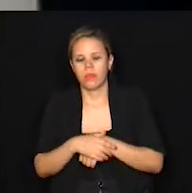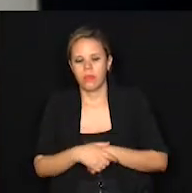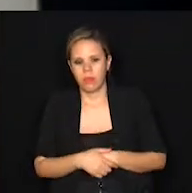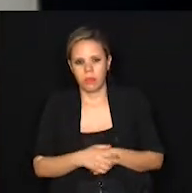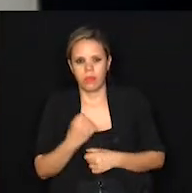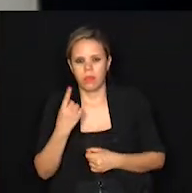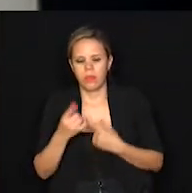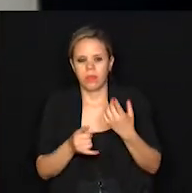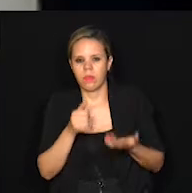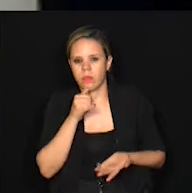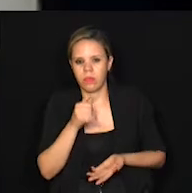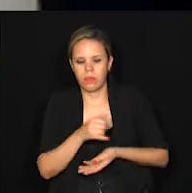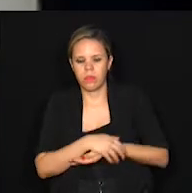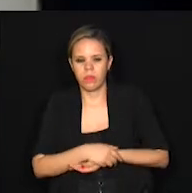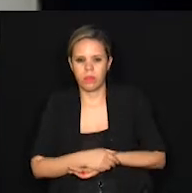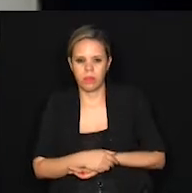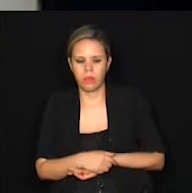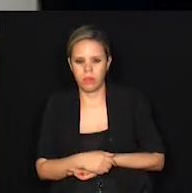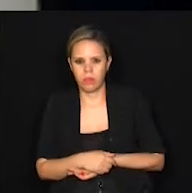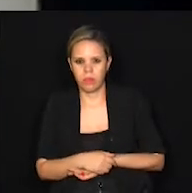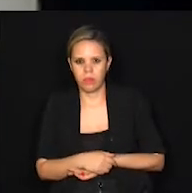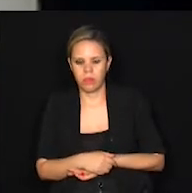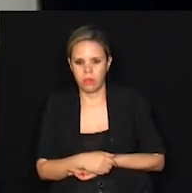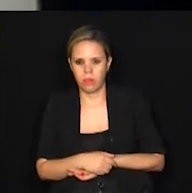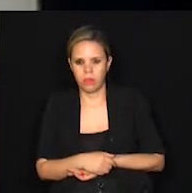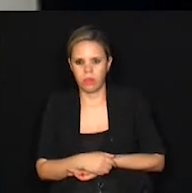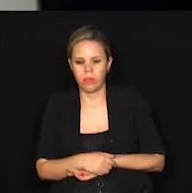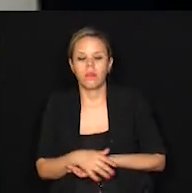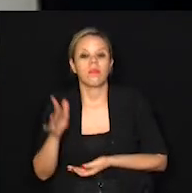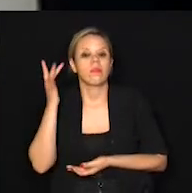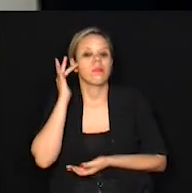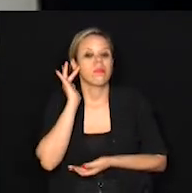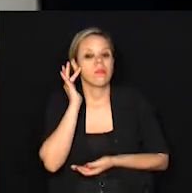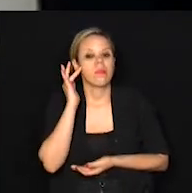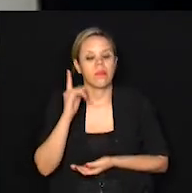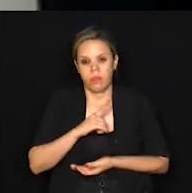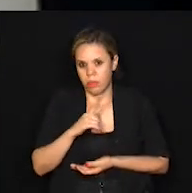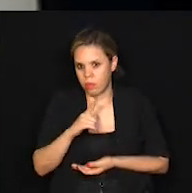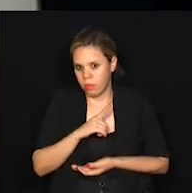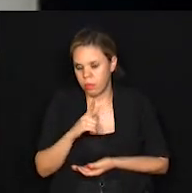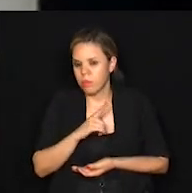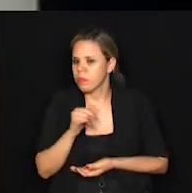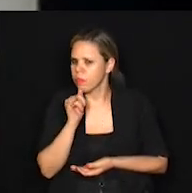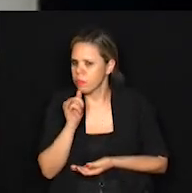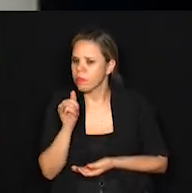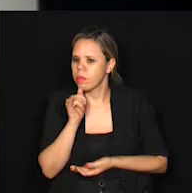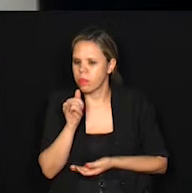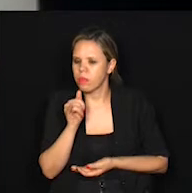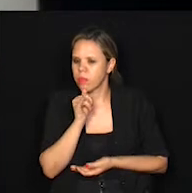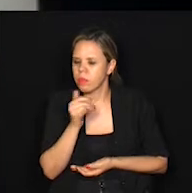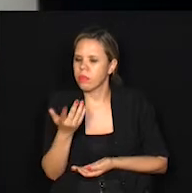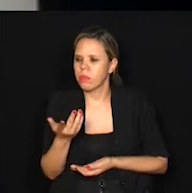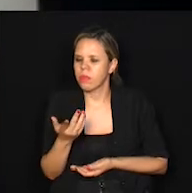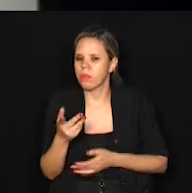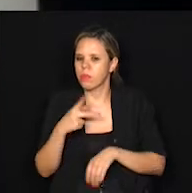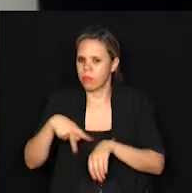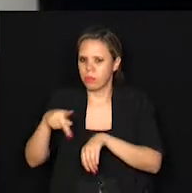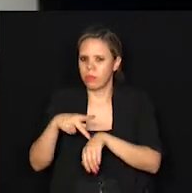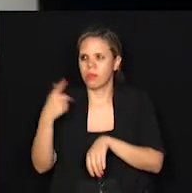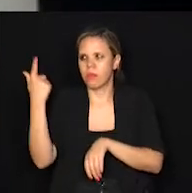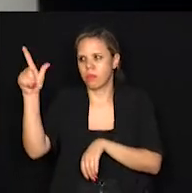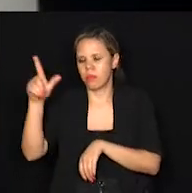as máscaras corretamente, quem dirá as crianças. Então, como garantir essa volta com a segurança?